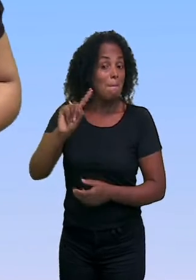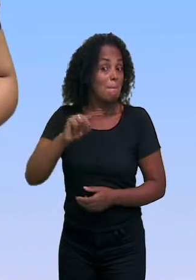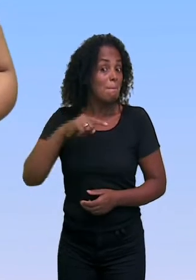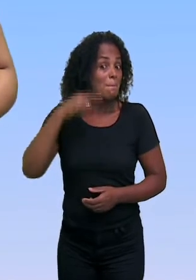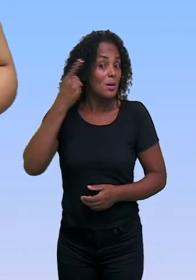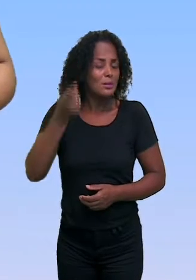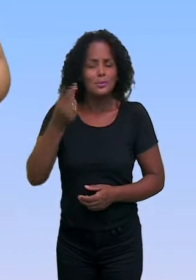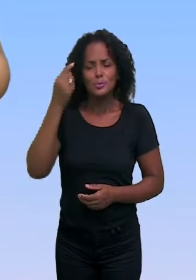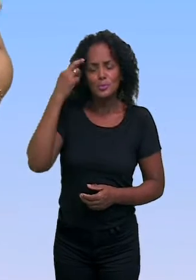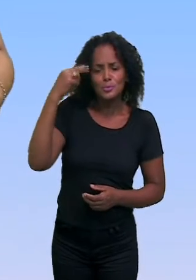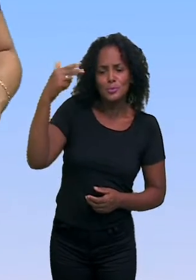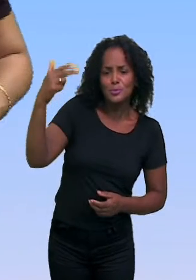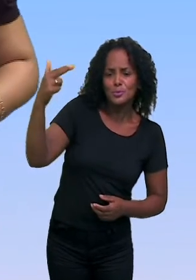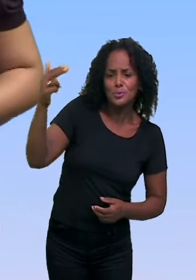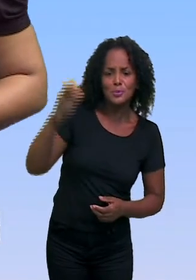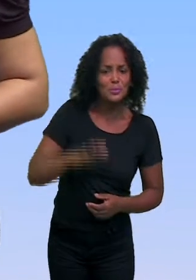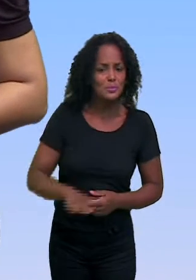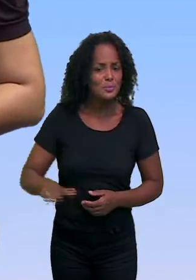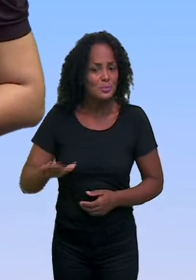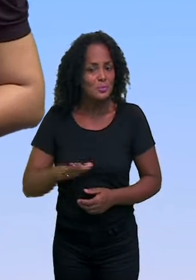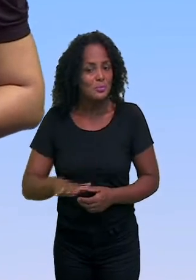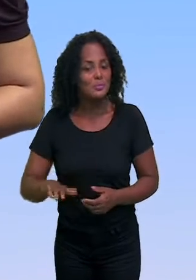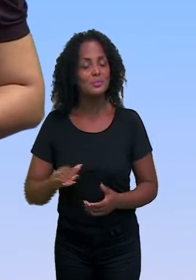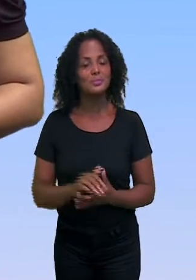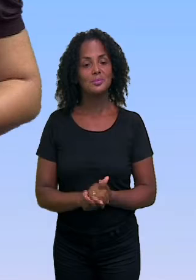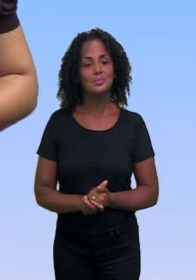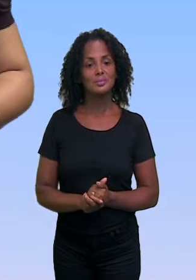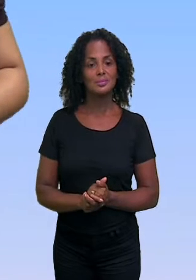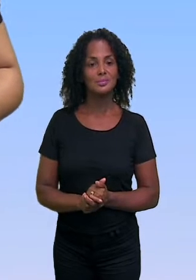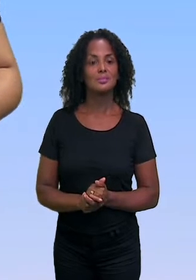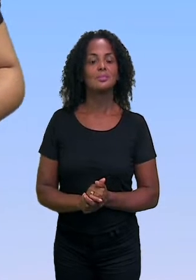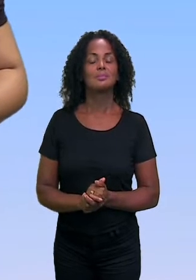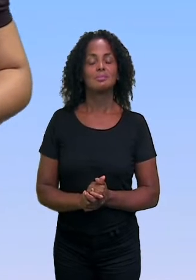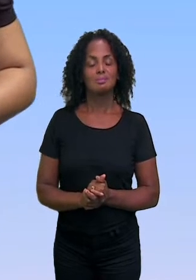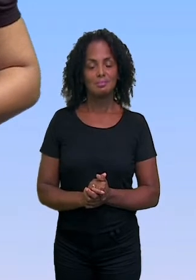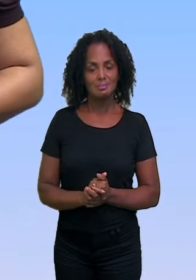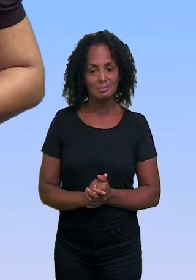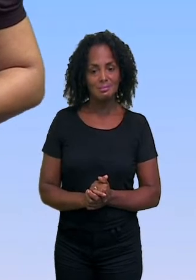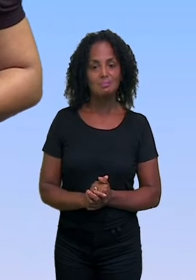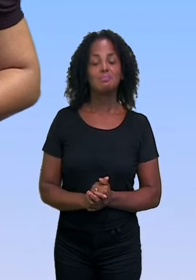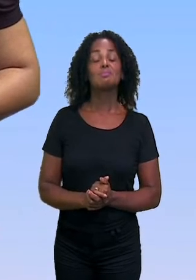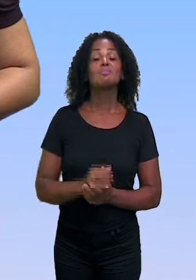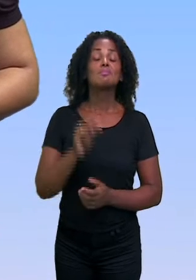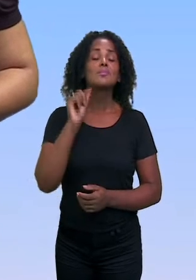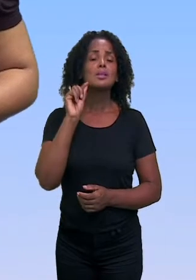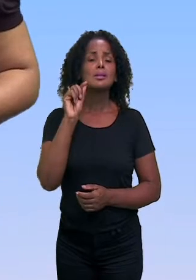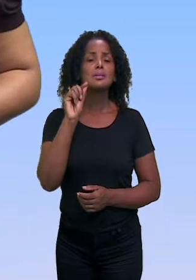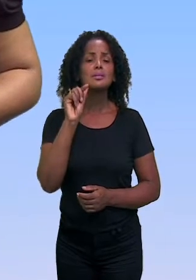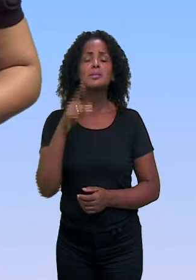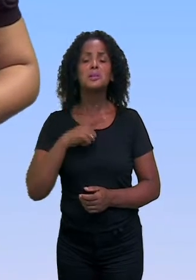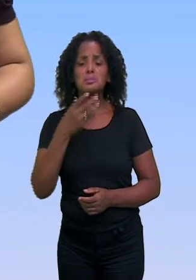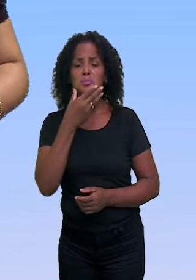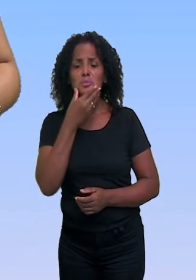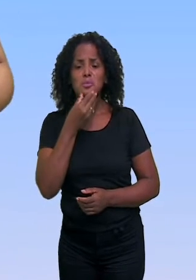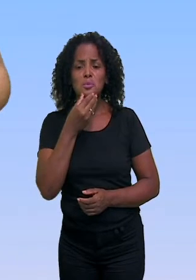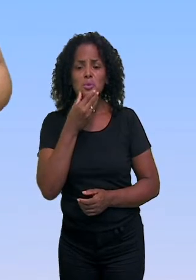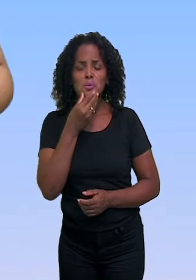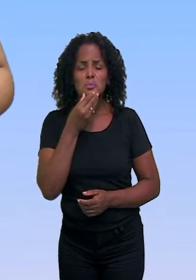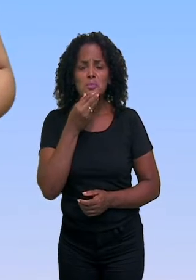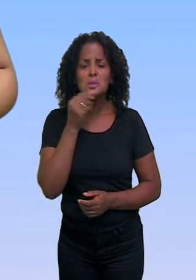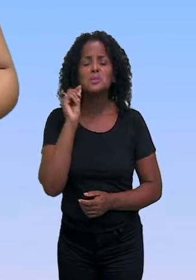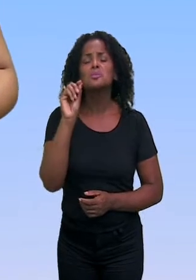próximo sonho da Mel e a próxima pro fecha Oi e esse agora nós temos um rapaz né